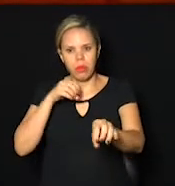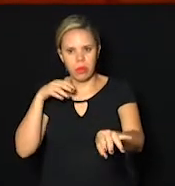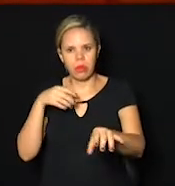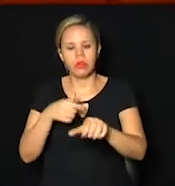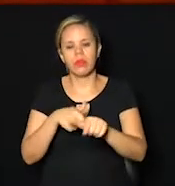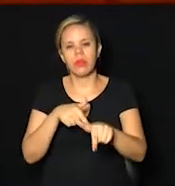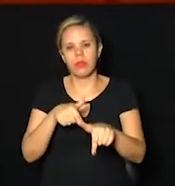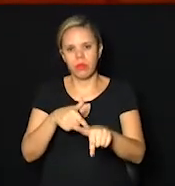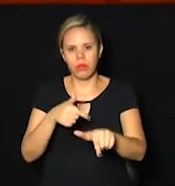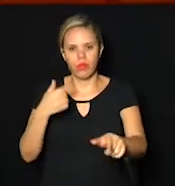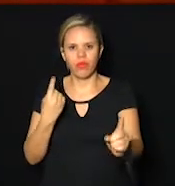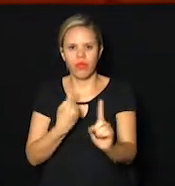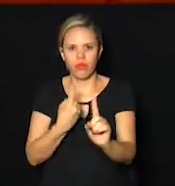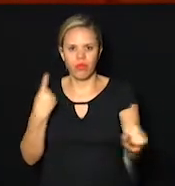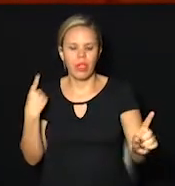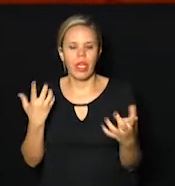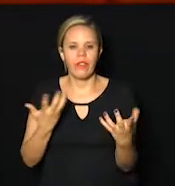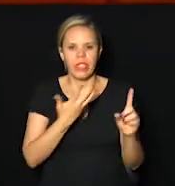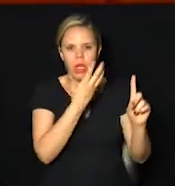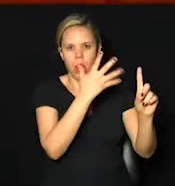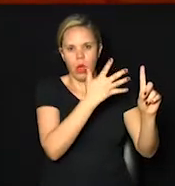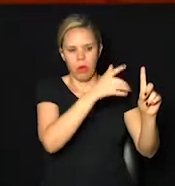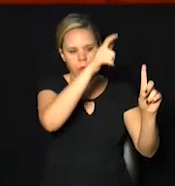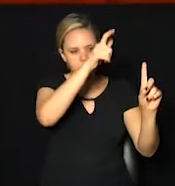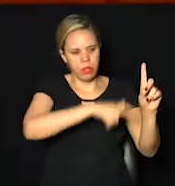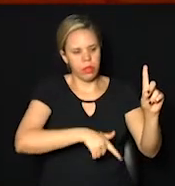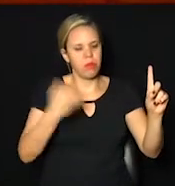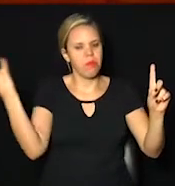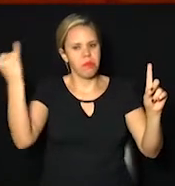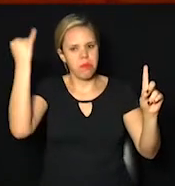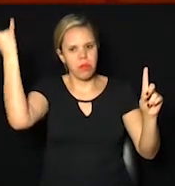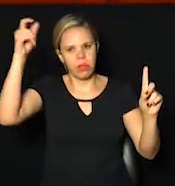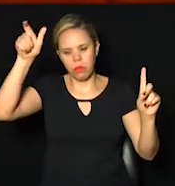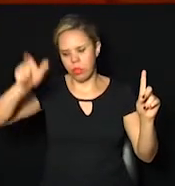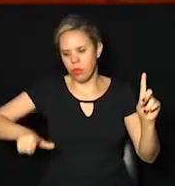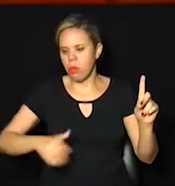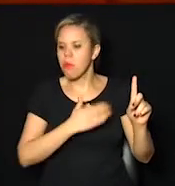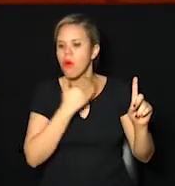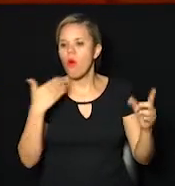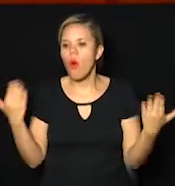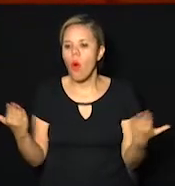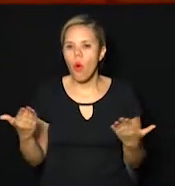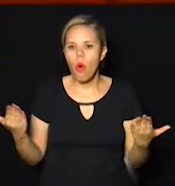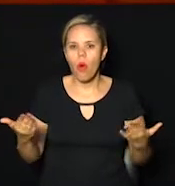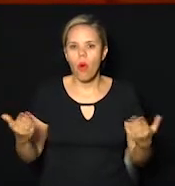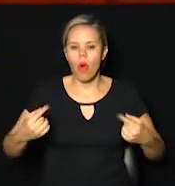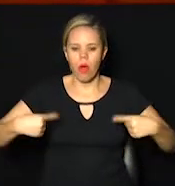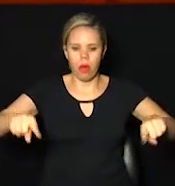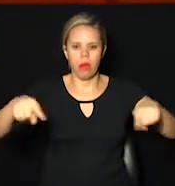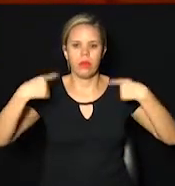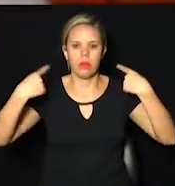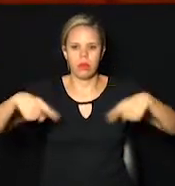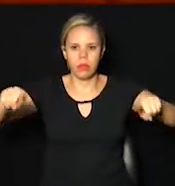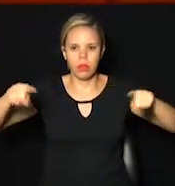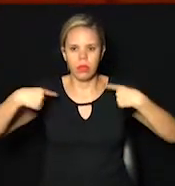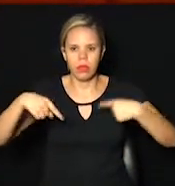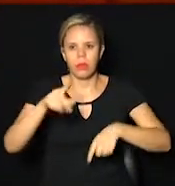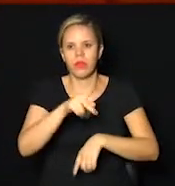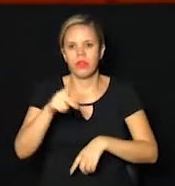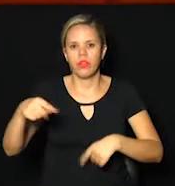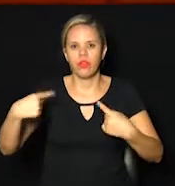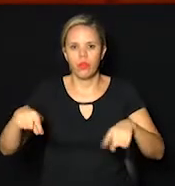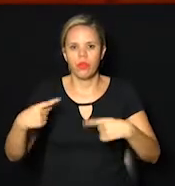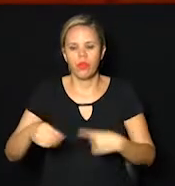uma homenagem a uma pessoa muito importante da cidade de Campinas que faleceu hoje, o maestro Benito Juarez, que durante muitos anos